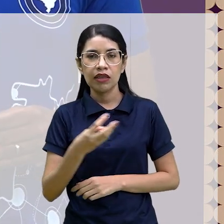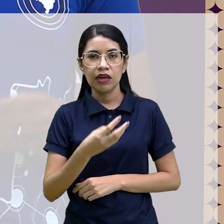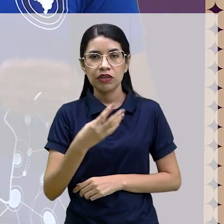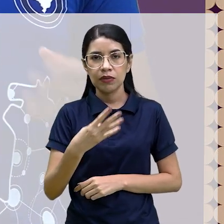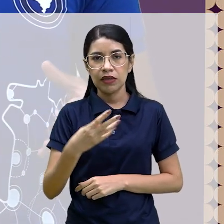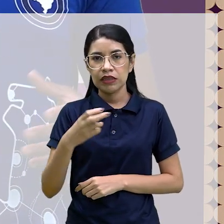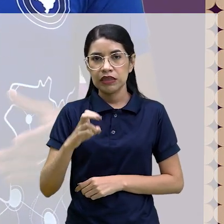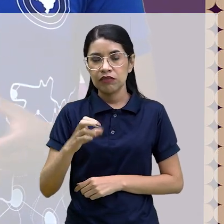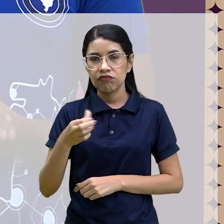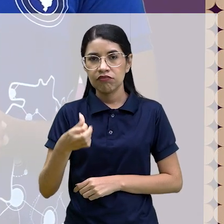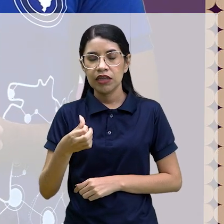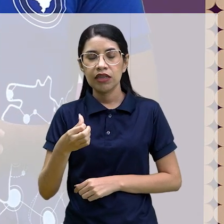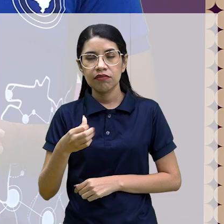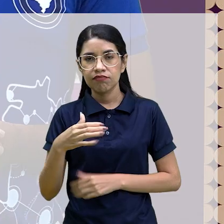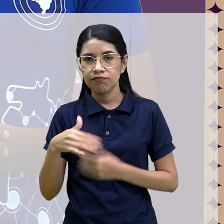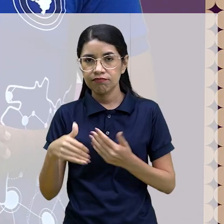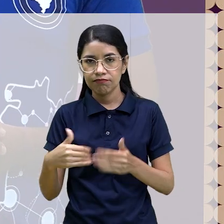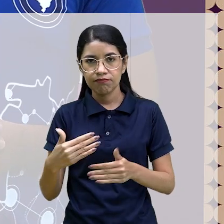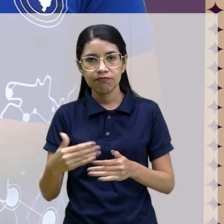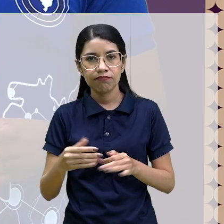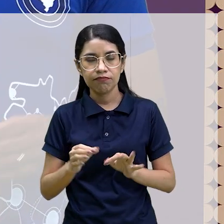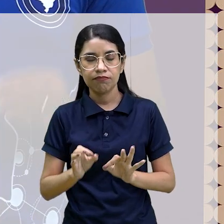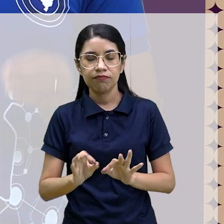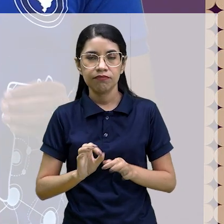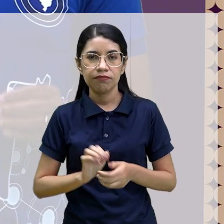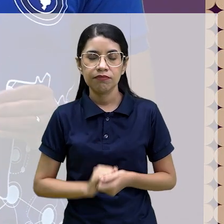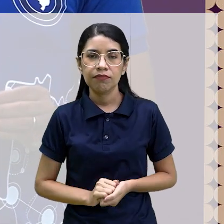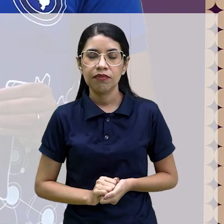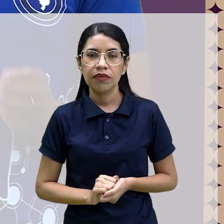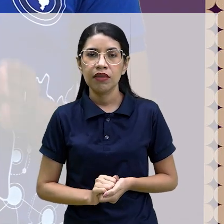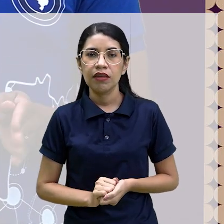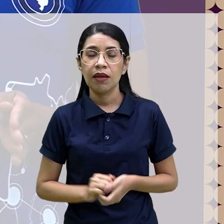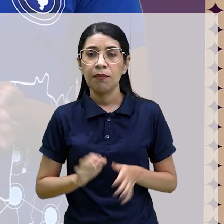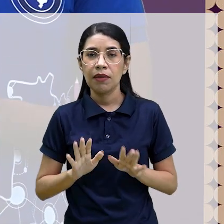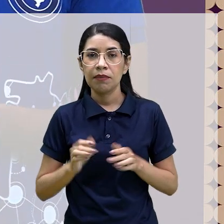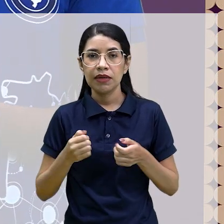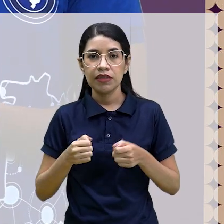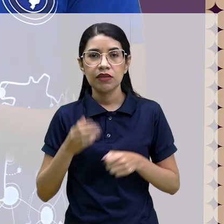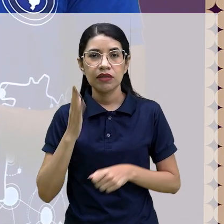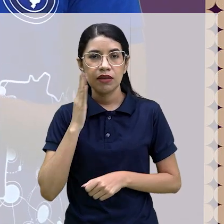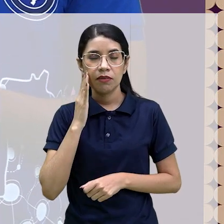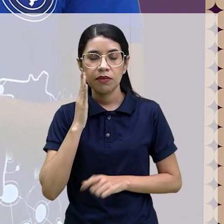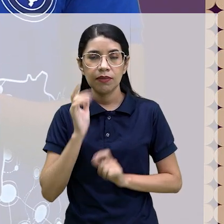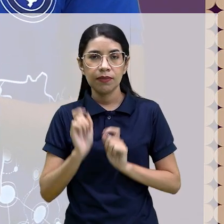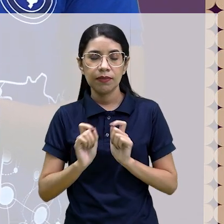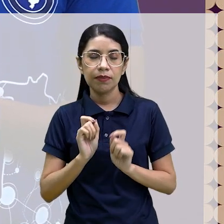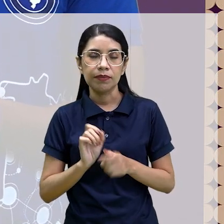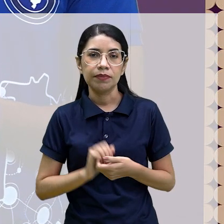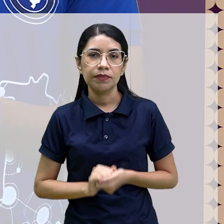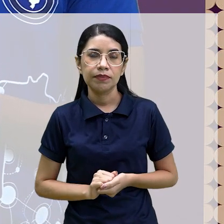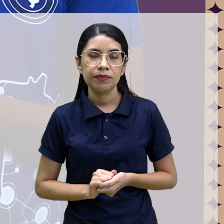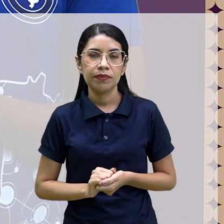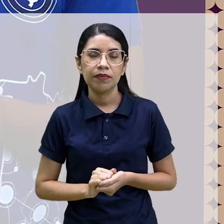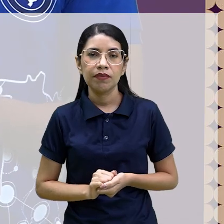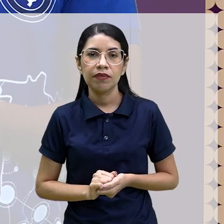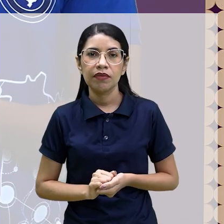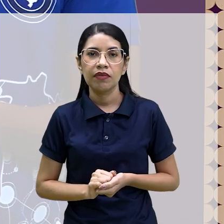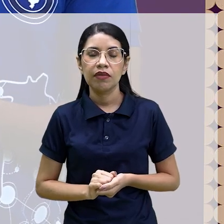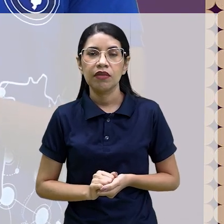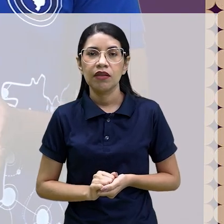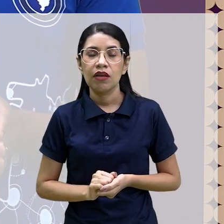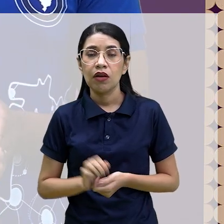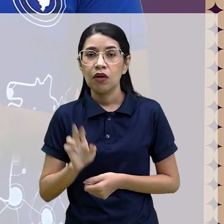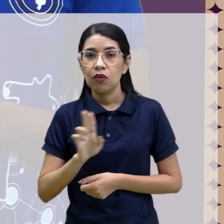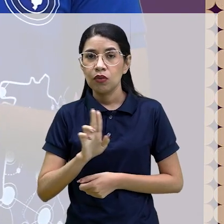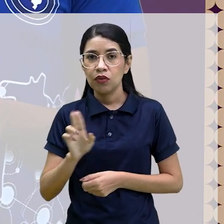4, com 5, com 6 e assim sucessivamente. Então, eu preciso entender o seguinte, que o